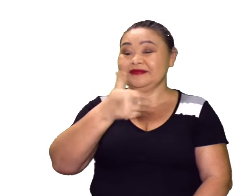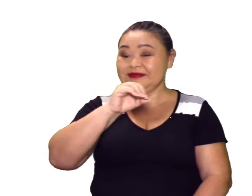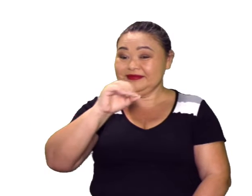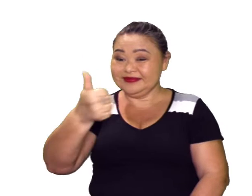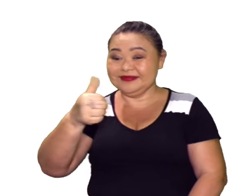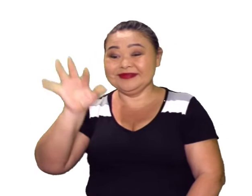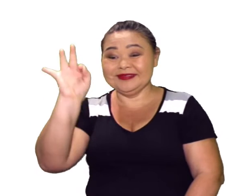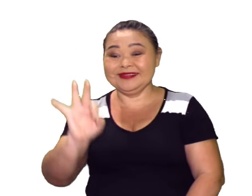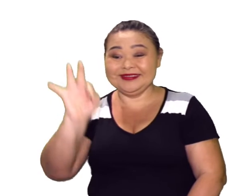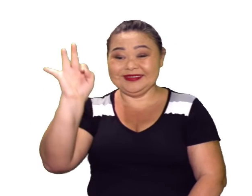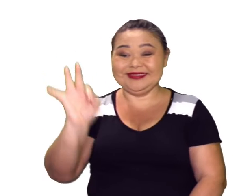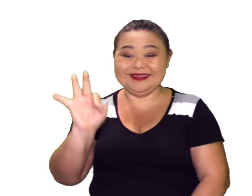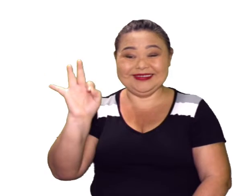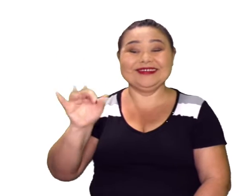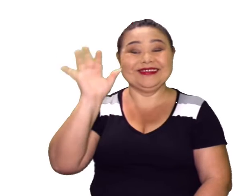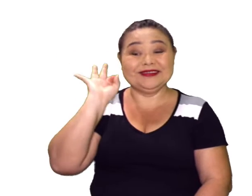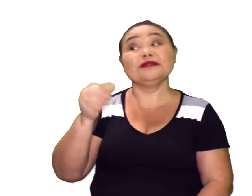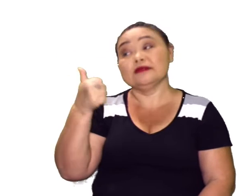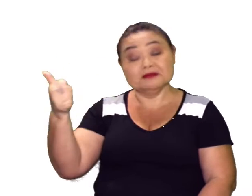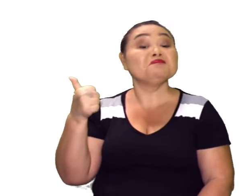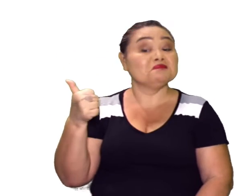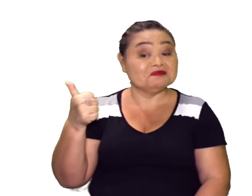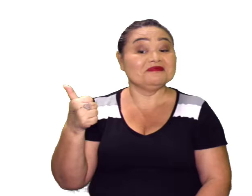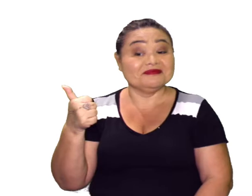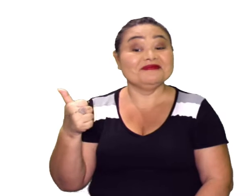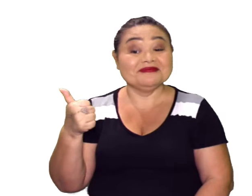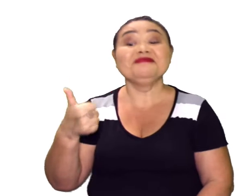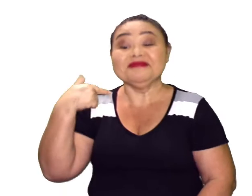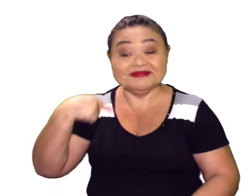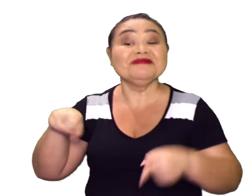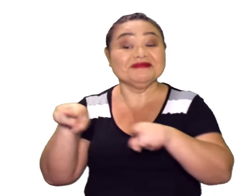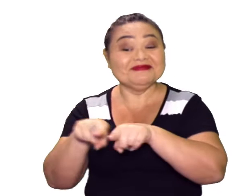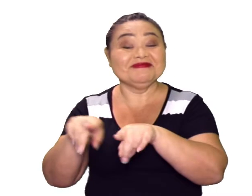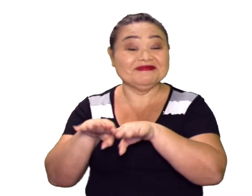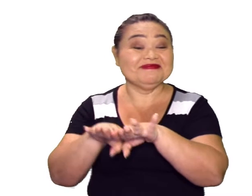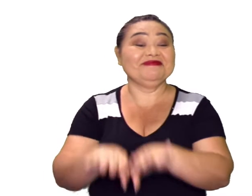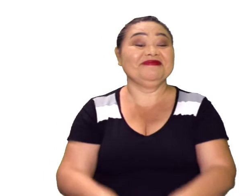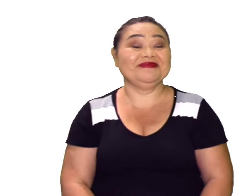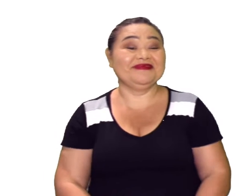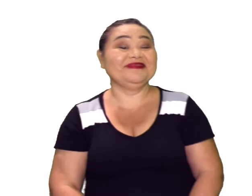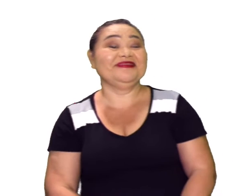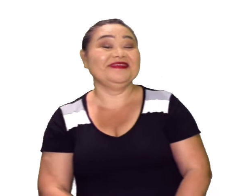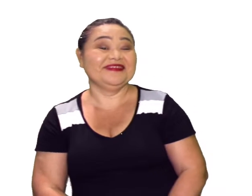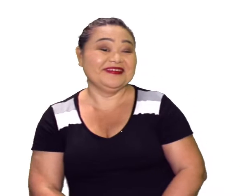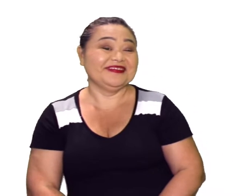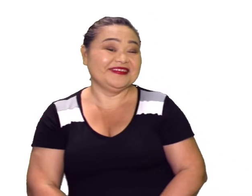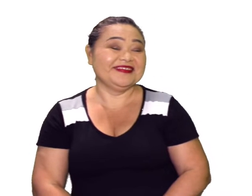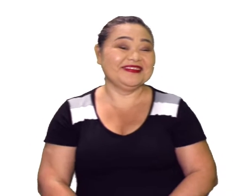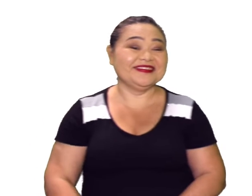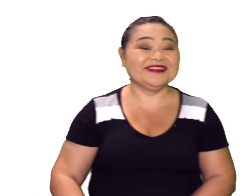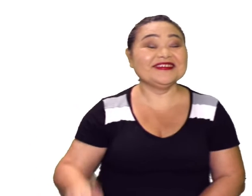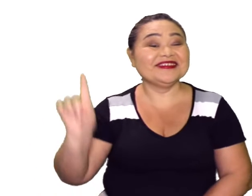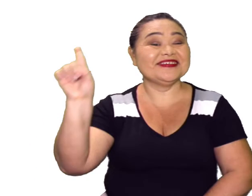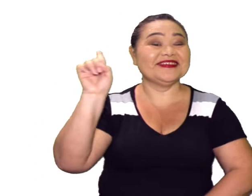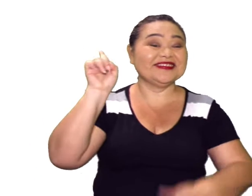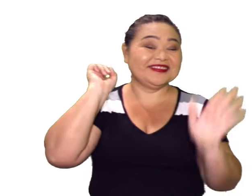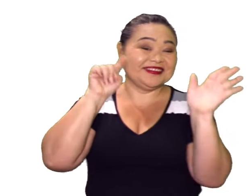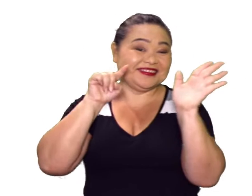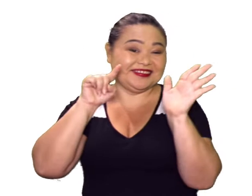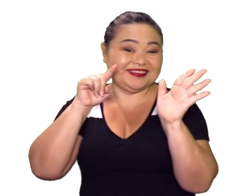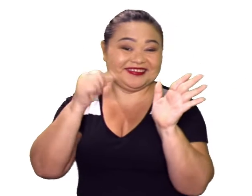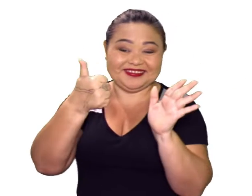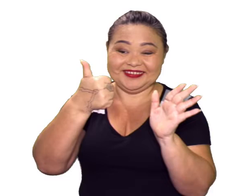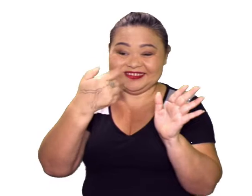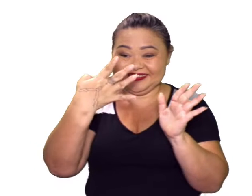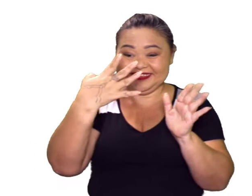101% dos alunos acertaram essa questão. Japa, o que é que tu acha? Tu acertou também, Japa? Aí, Japa é fera. Em